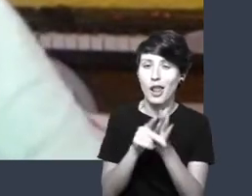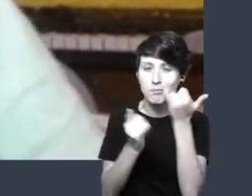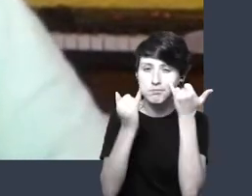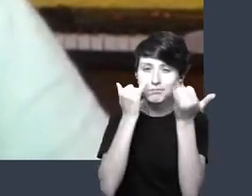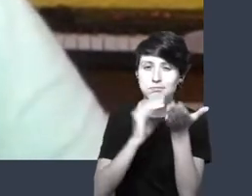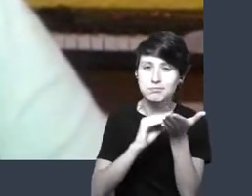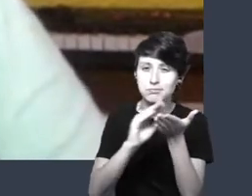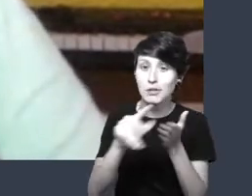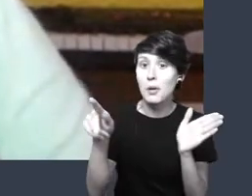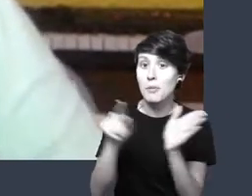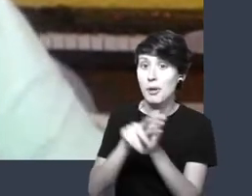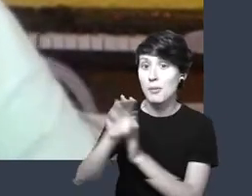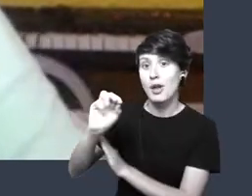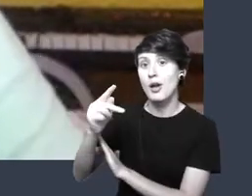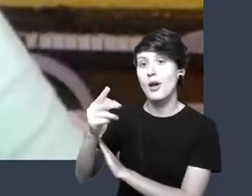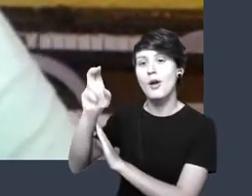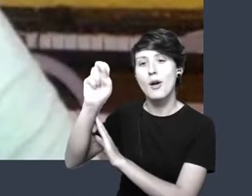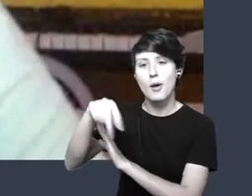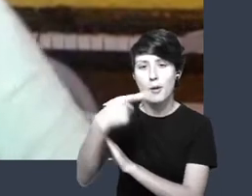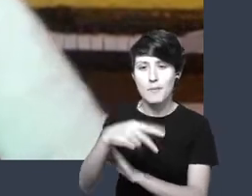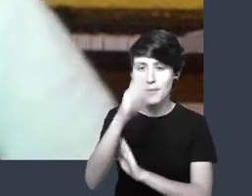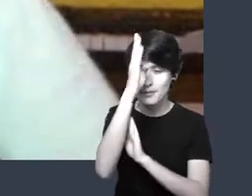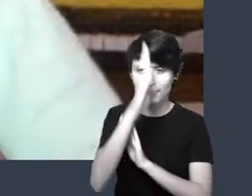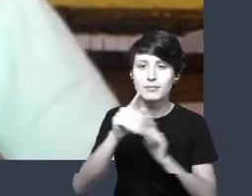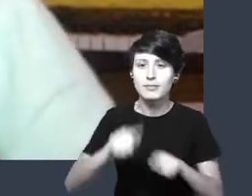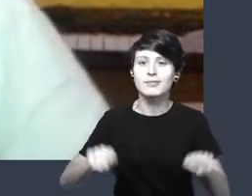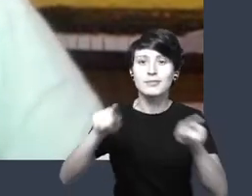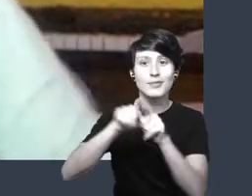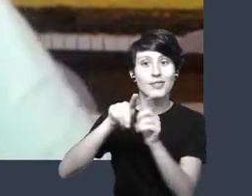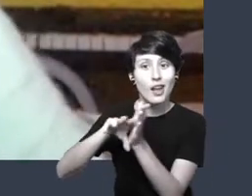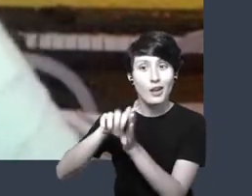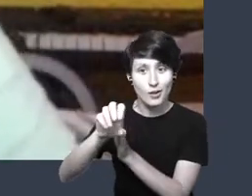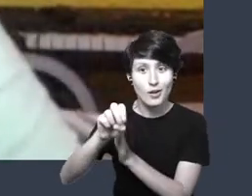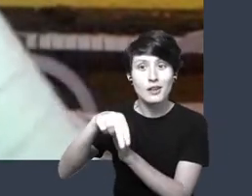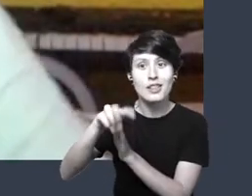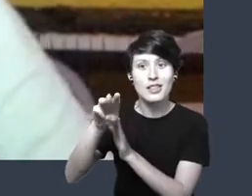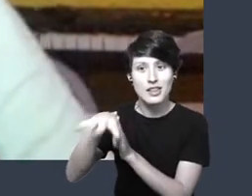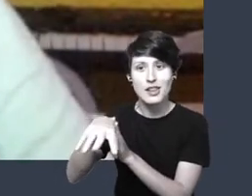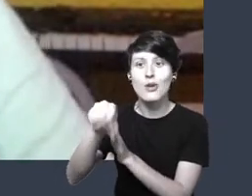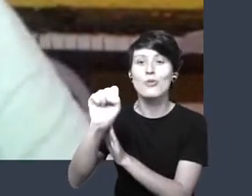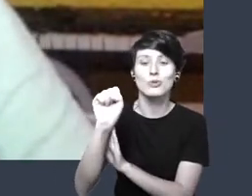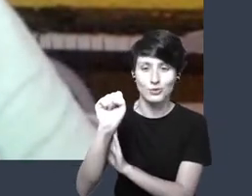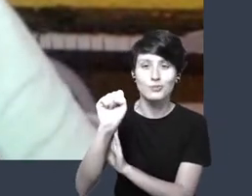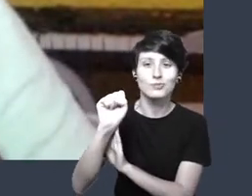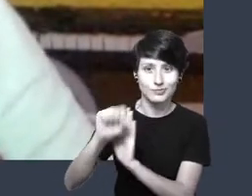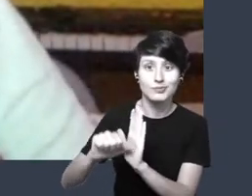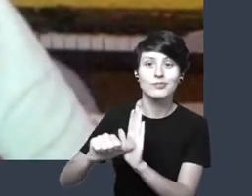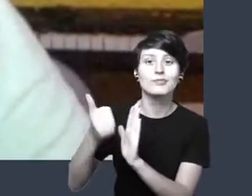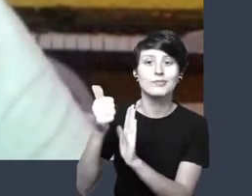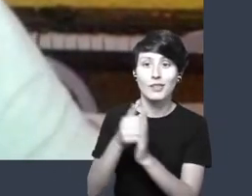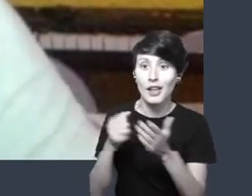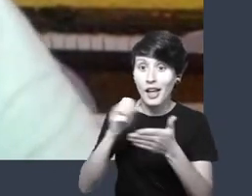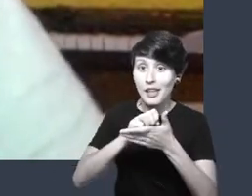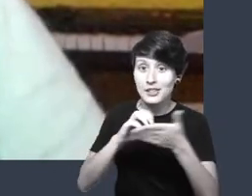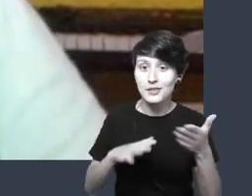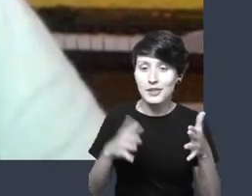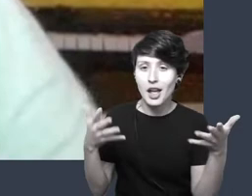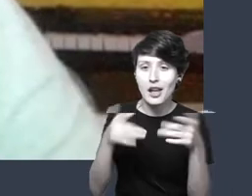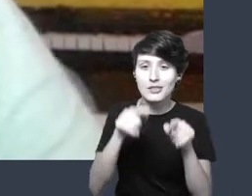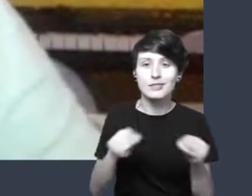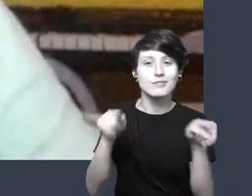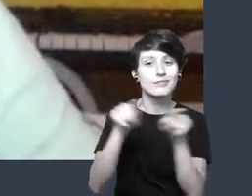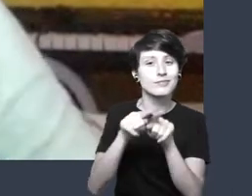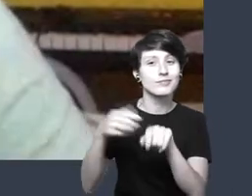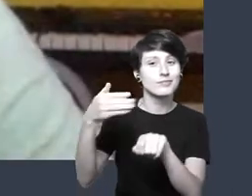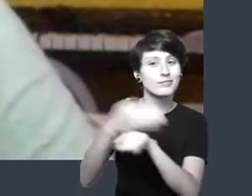Open Knowledge Brasil e desenvolvido em parceria com a Google News Initiative. A atividade de hoje terá a participação da